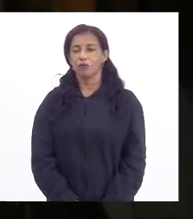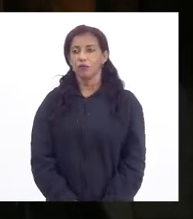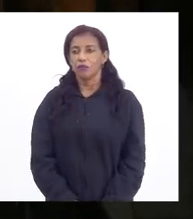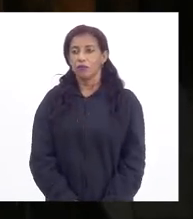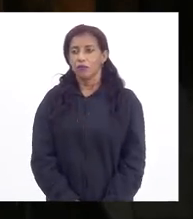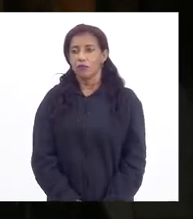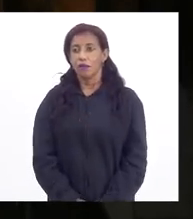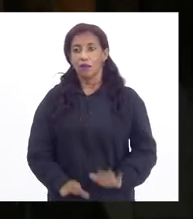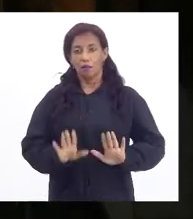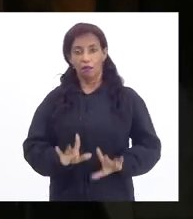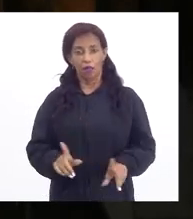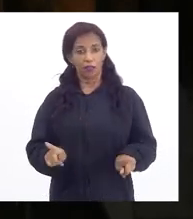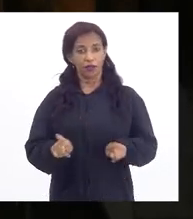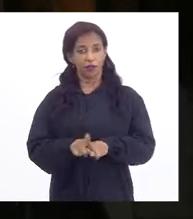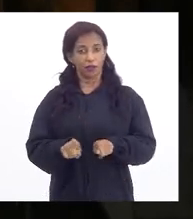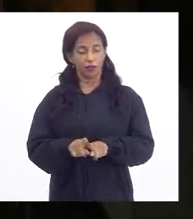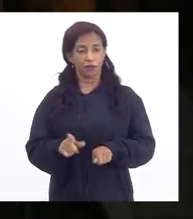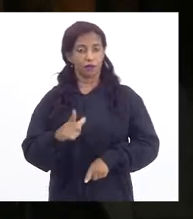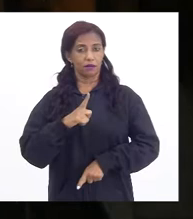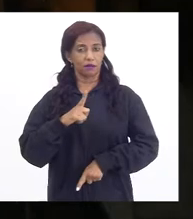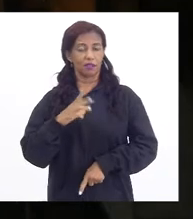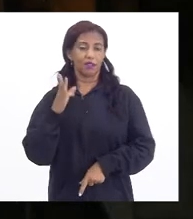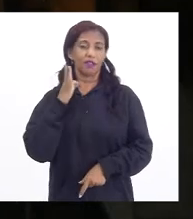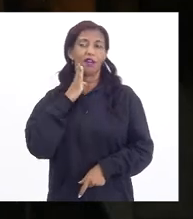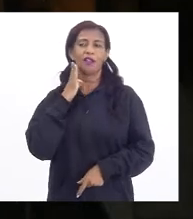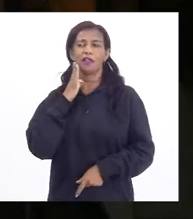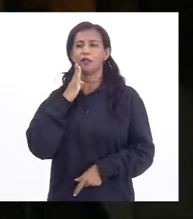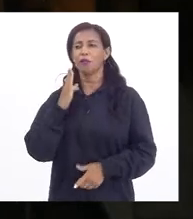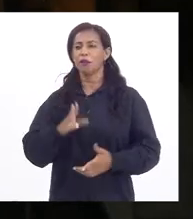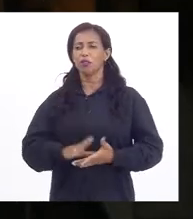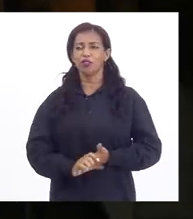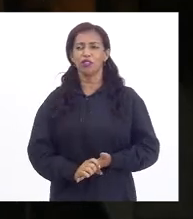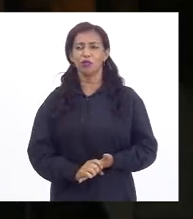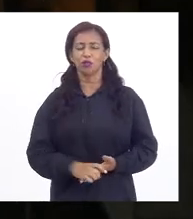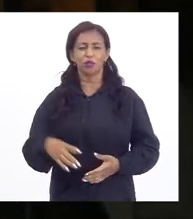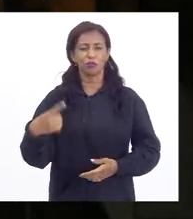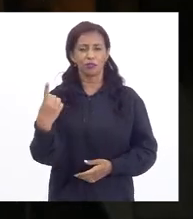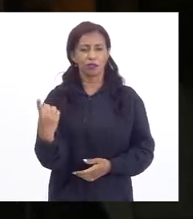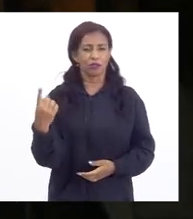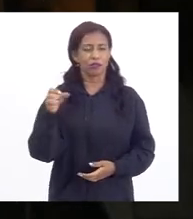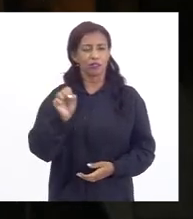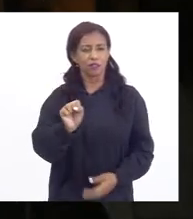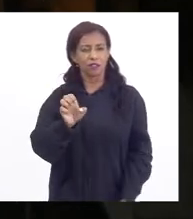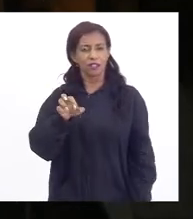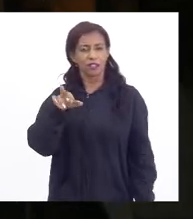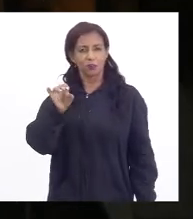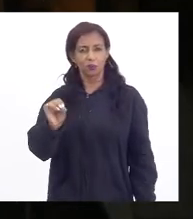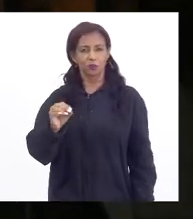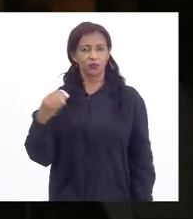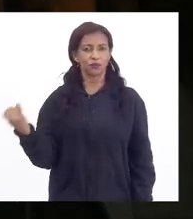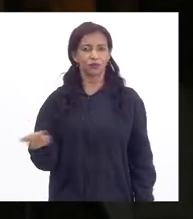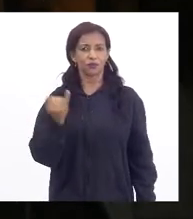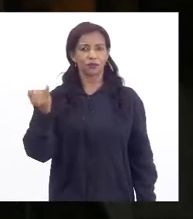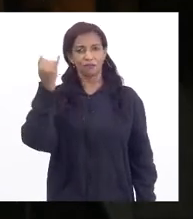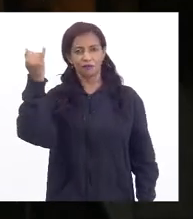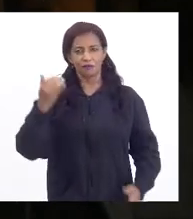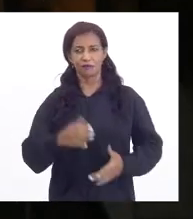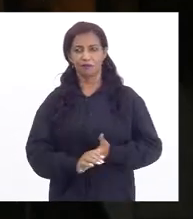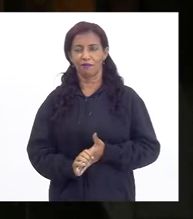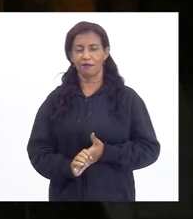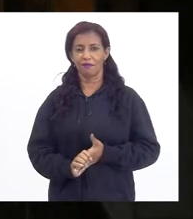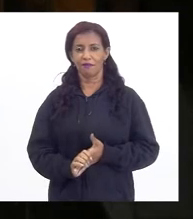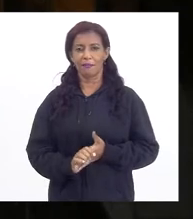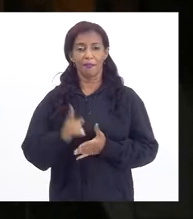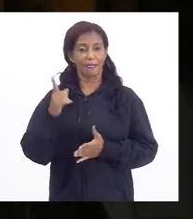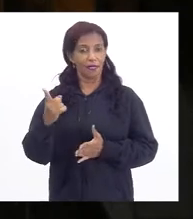Mas ainda temos, deputado Valdeck, um segundo calendário importante, que são